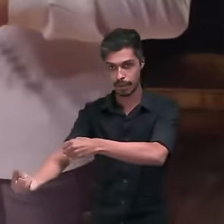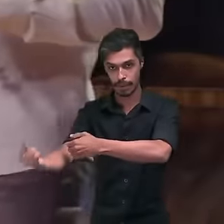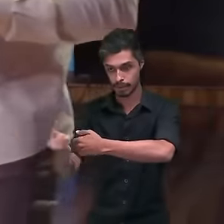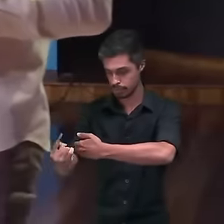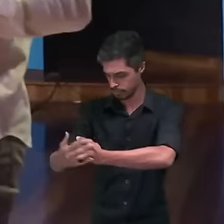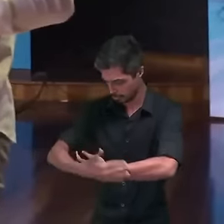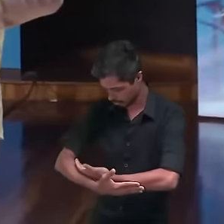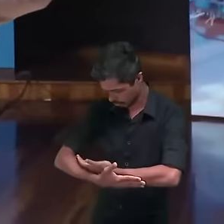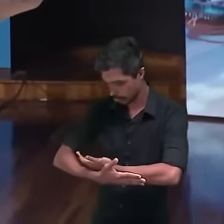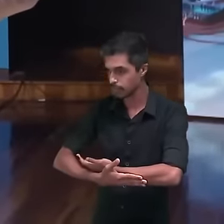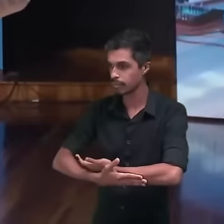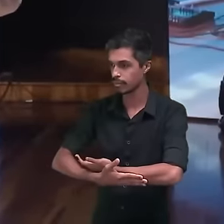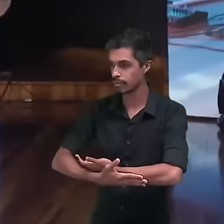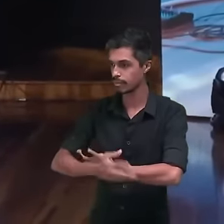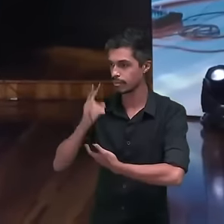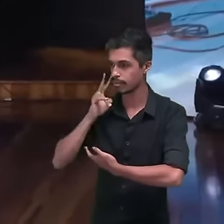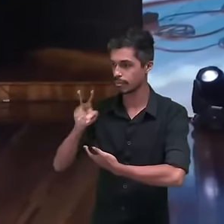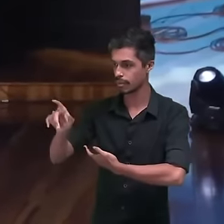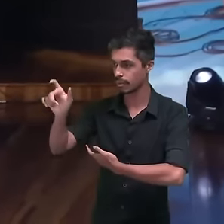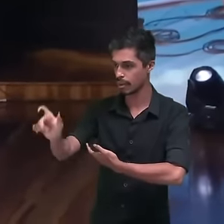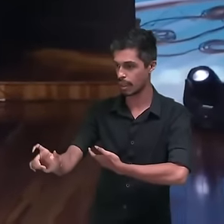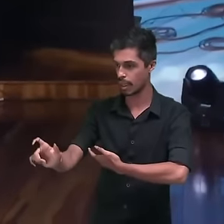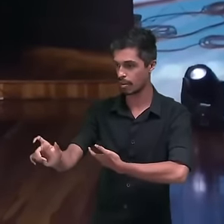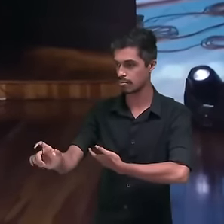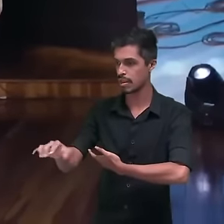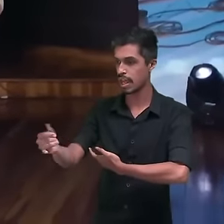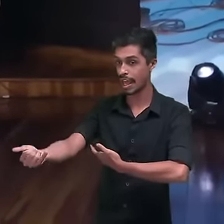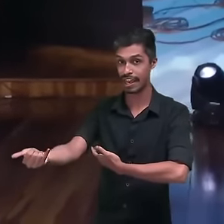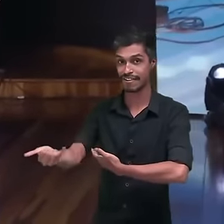para falar. Eu conheço